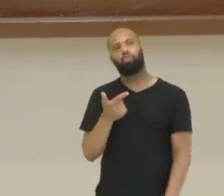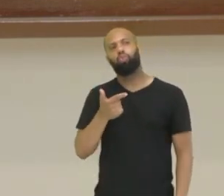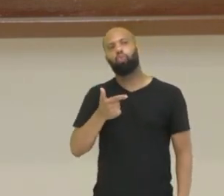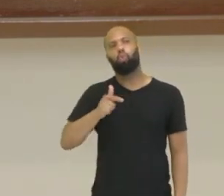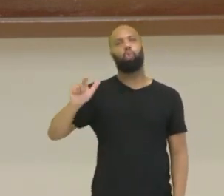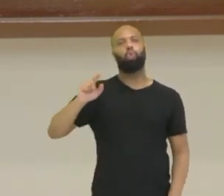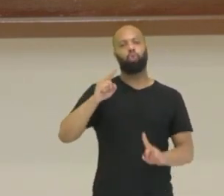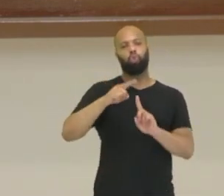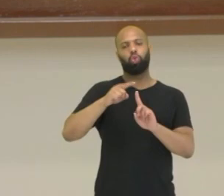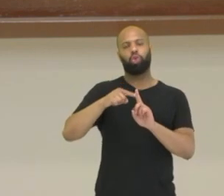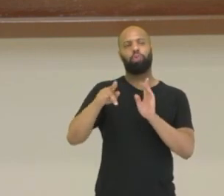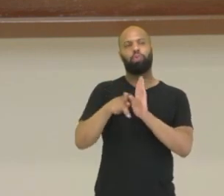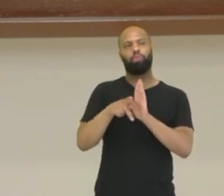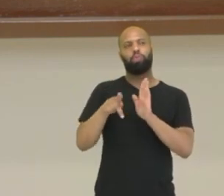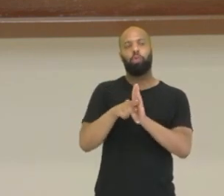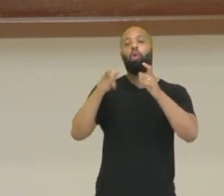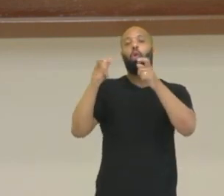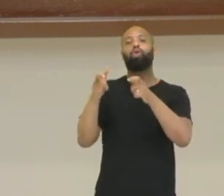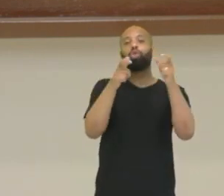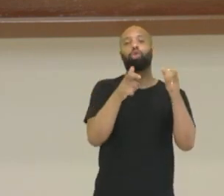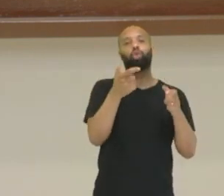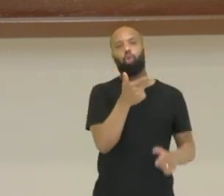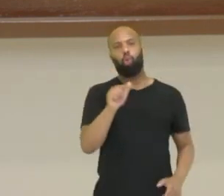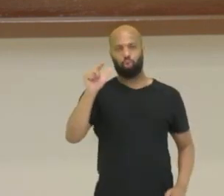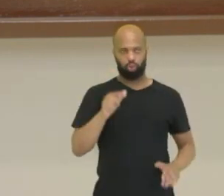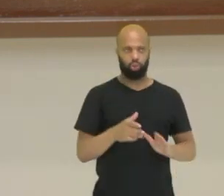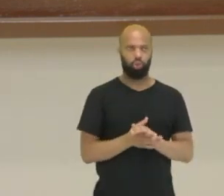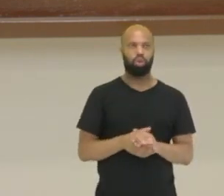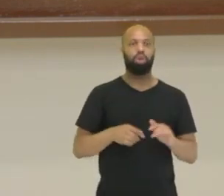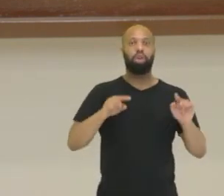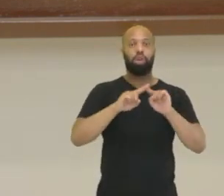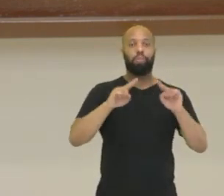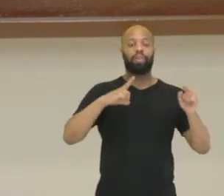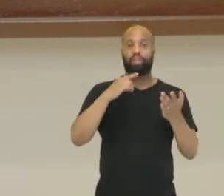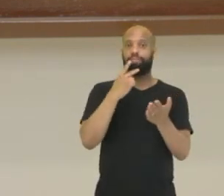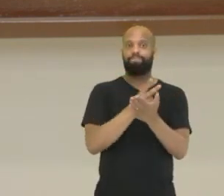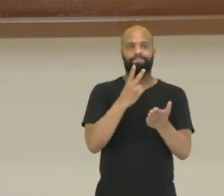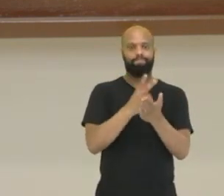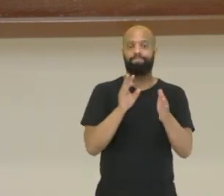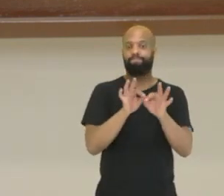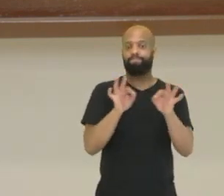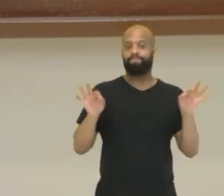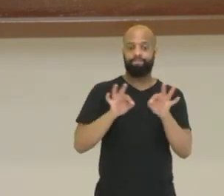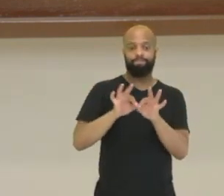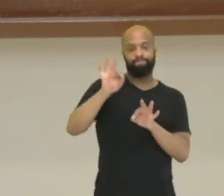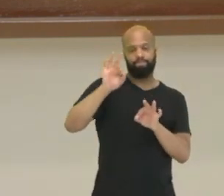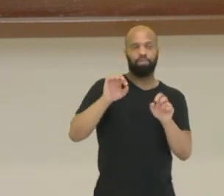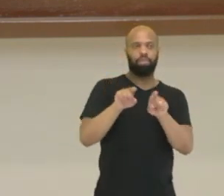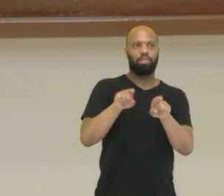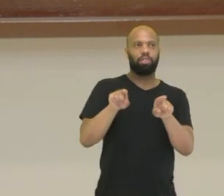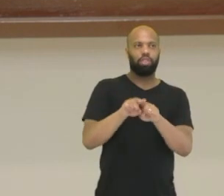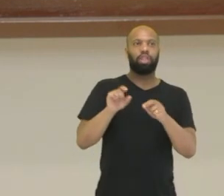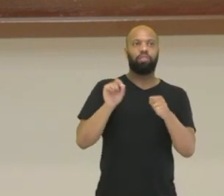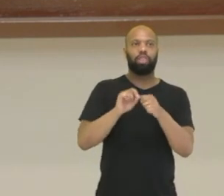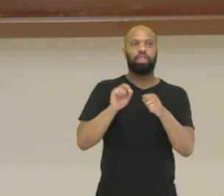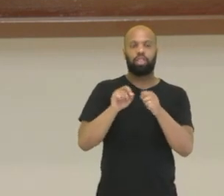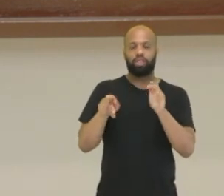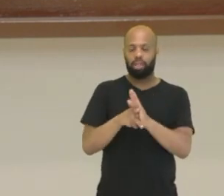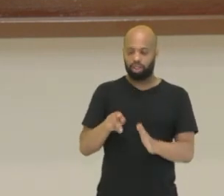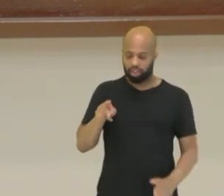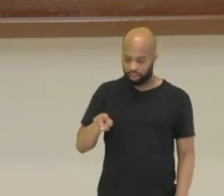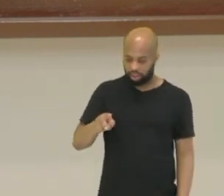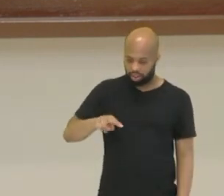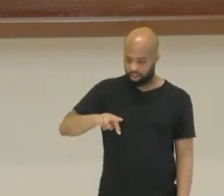um outro tipo de figura, uma outra posição, ok? Mas com as mesmas medidas, tá? Essa coisa de você marcar com o compasso garante que a